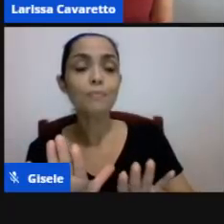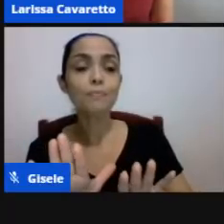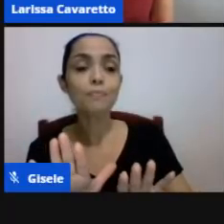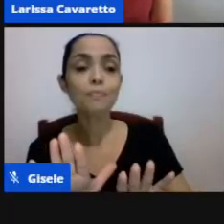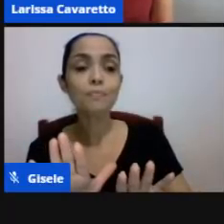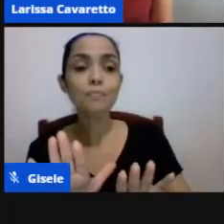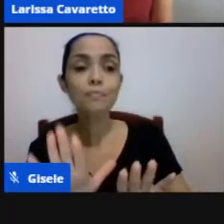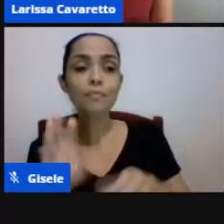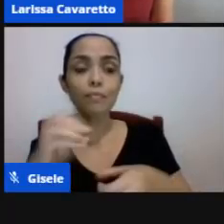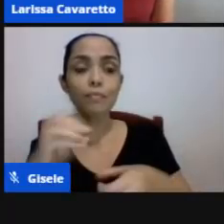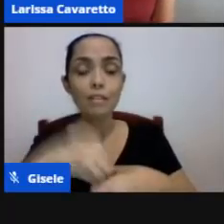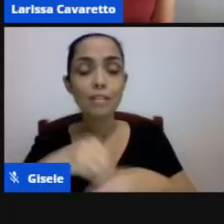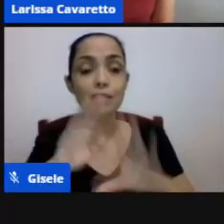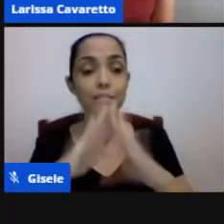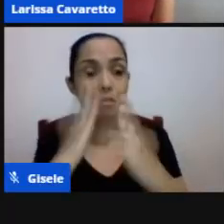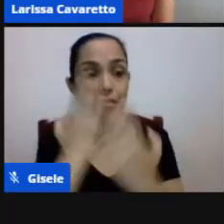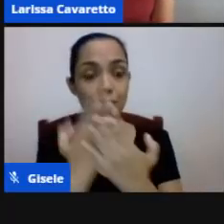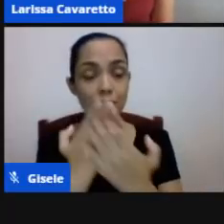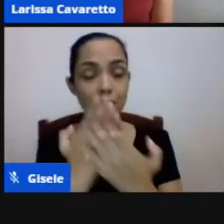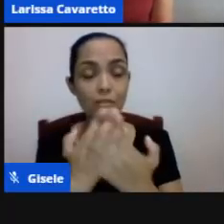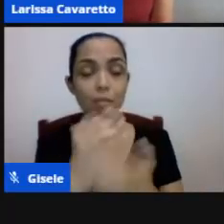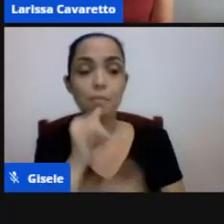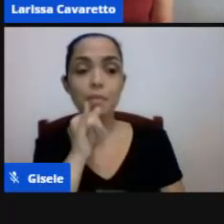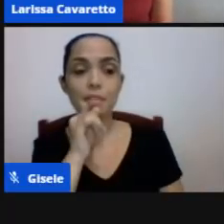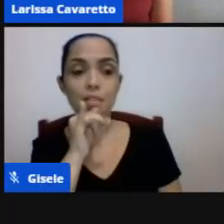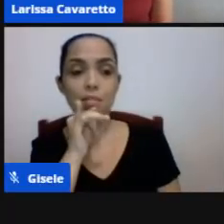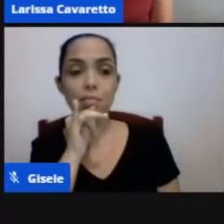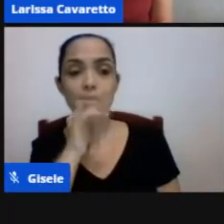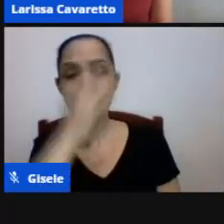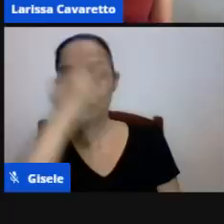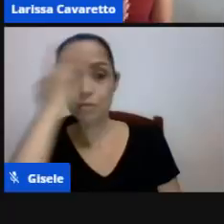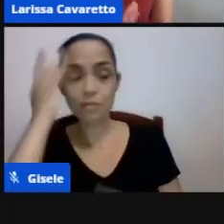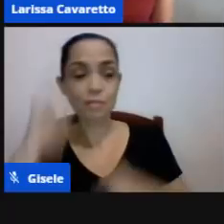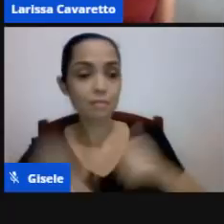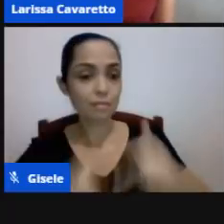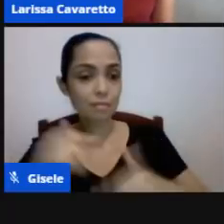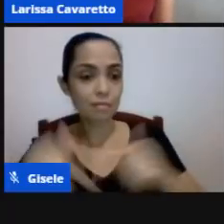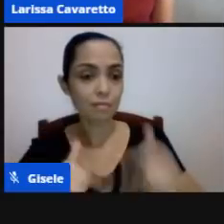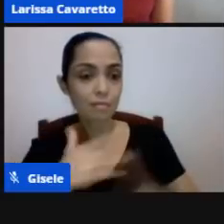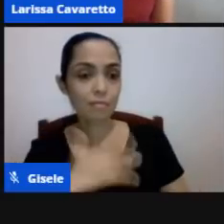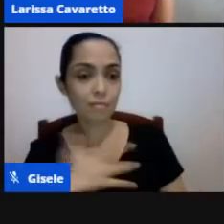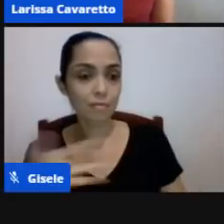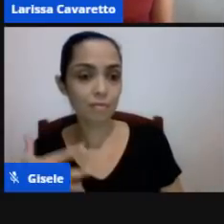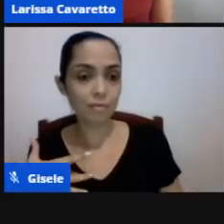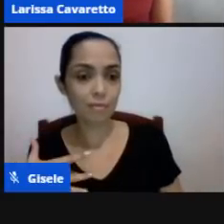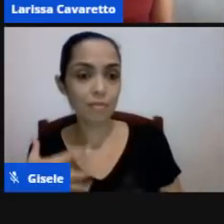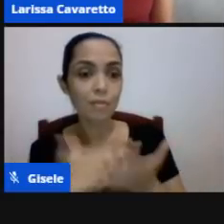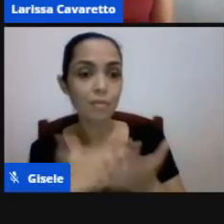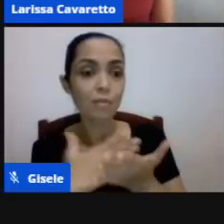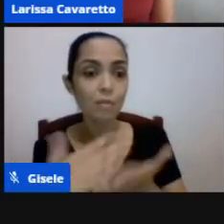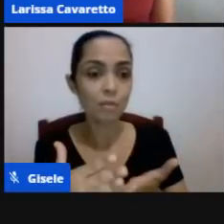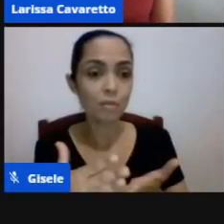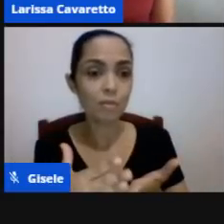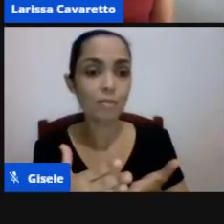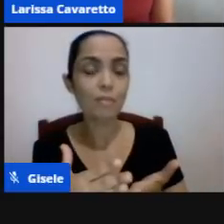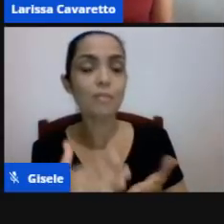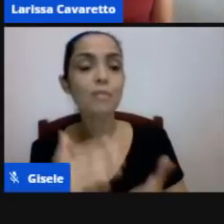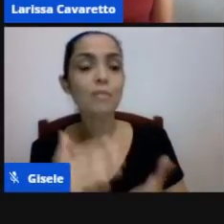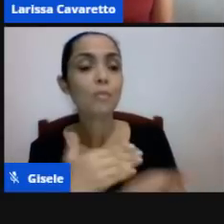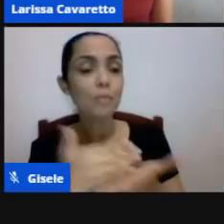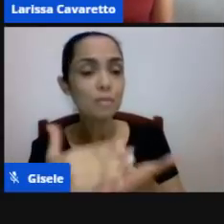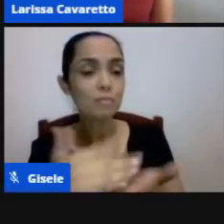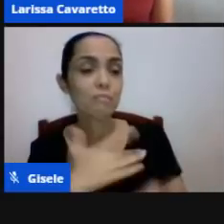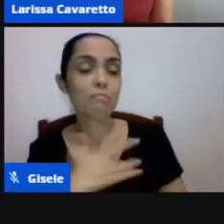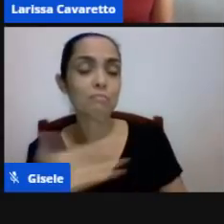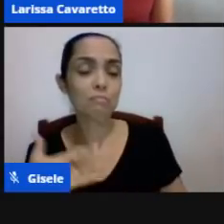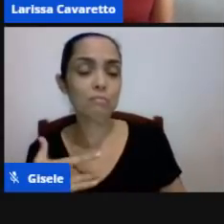escola. Como exemplo, a gente tem os profissionais da saúde. Eu mesmo, desde o início da pandemia, não parei de trabalhar. E nem por isso eu peguei Covid. Por quê? Eu tomei as